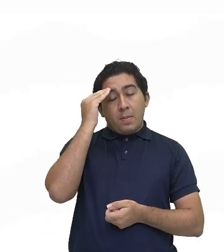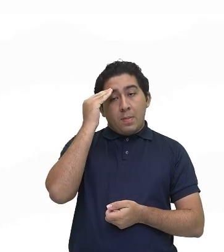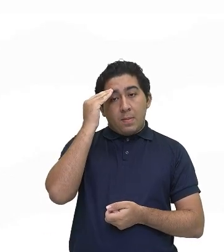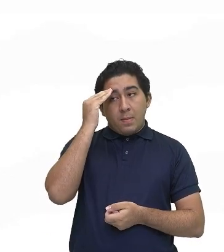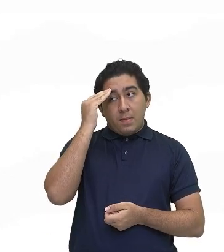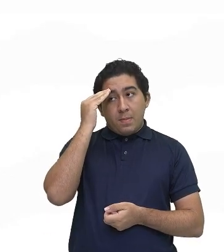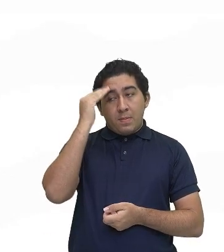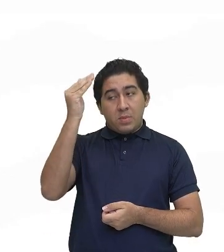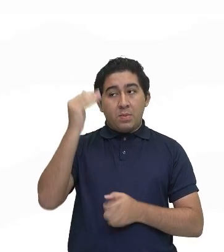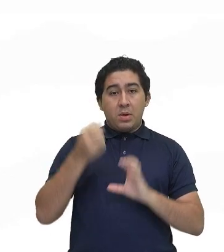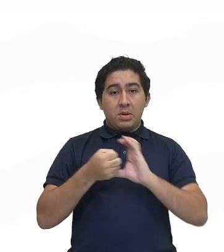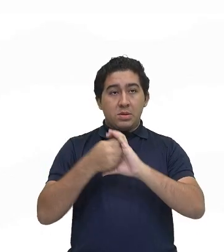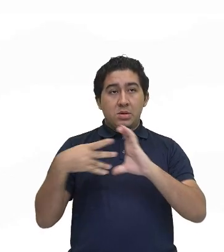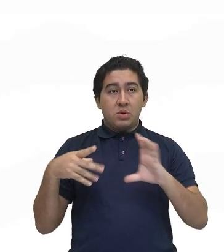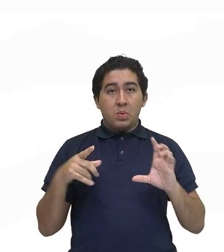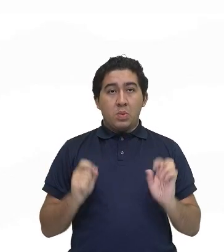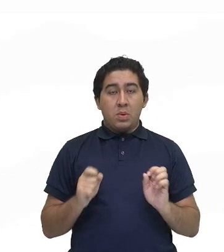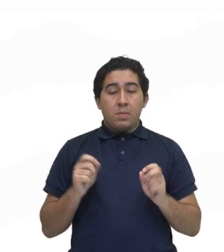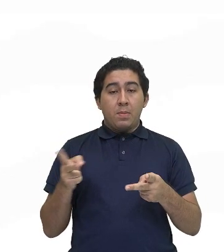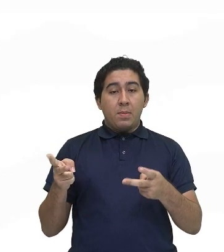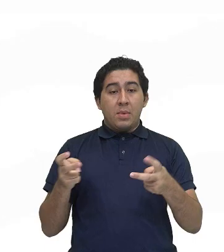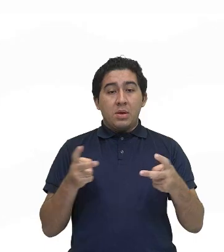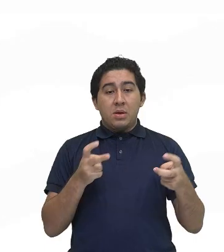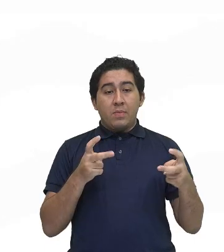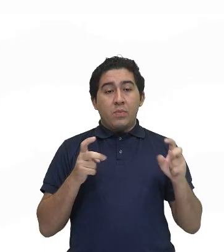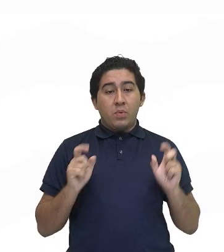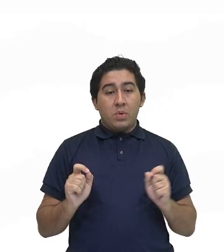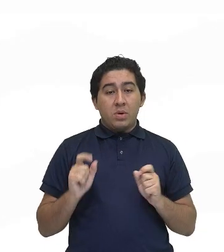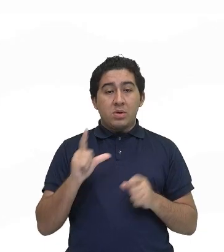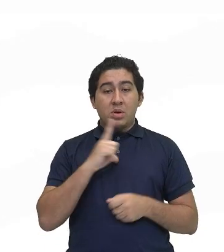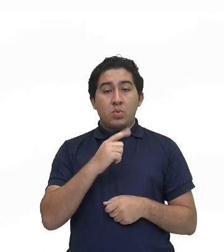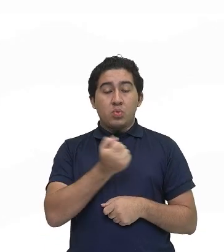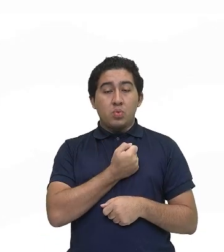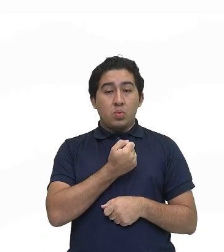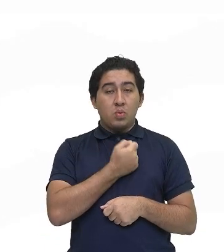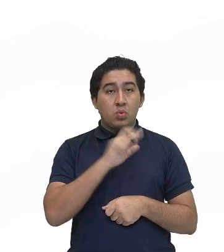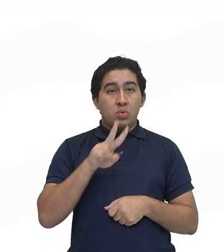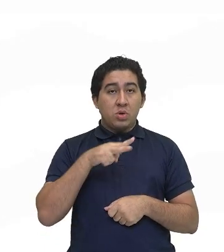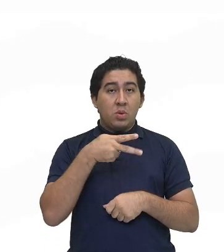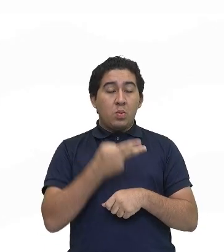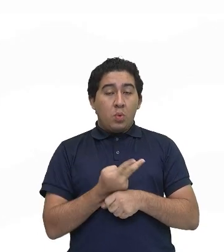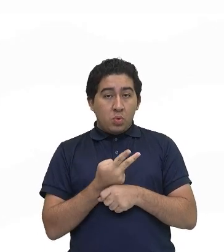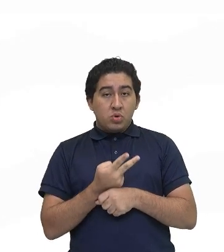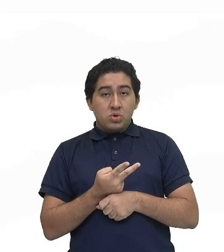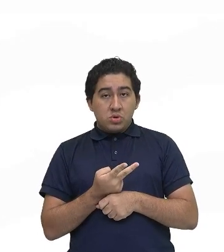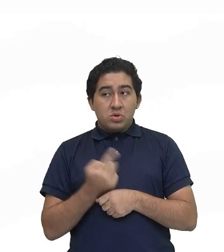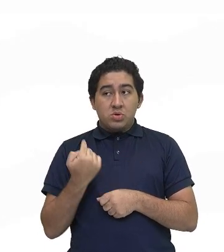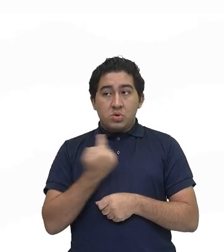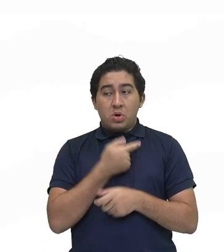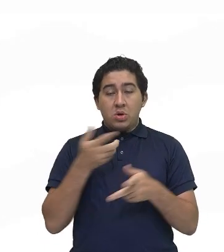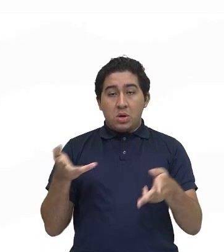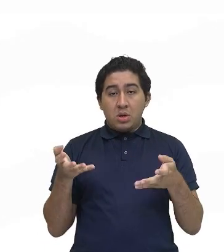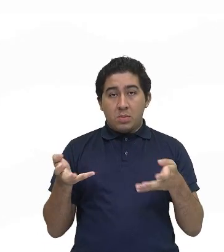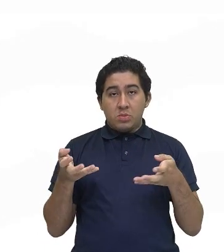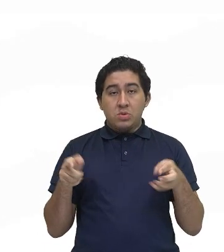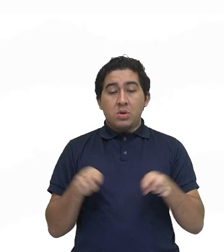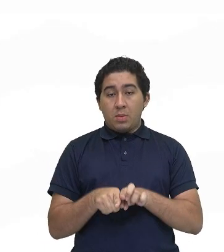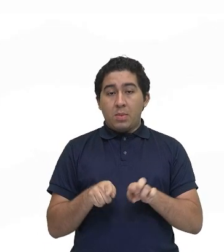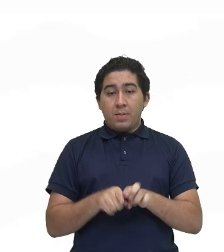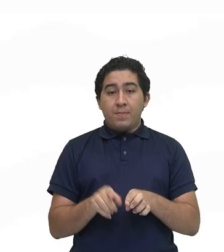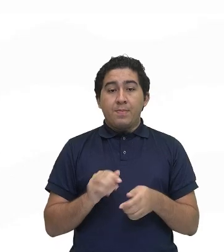comum é observar o dígito seguinte e a casa